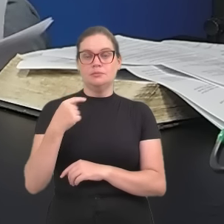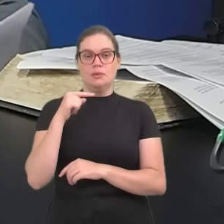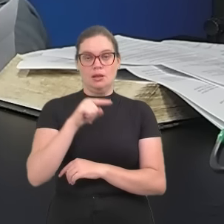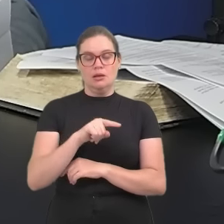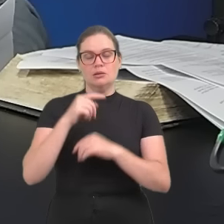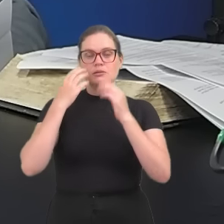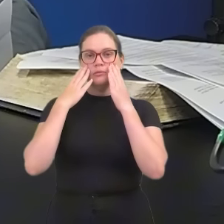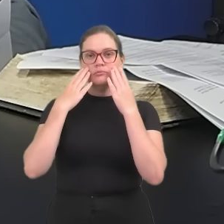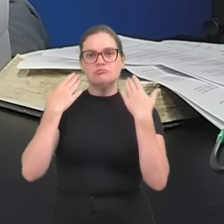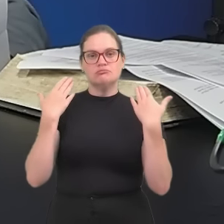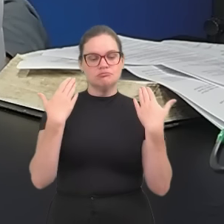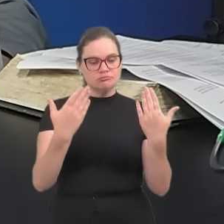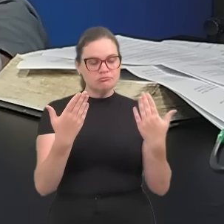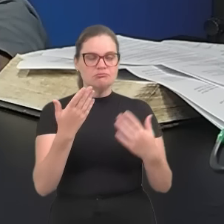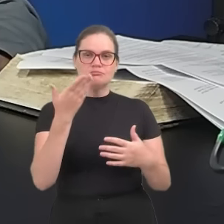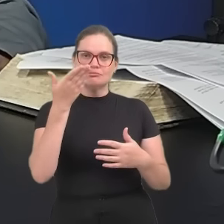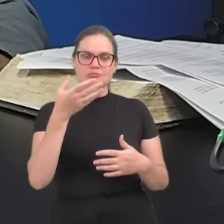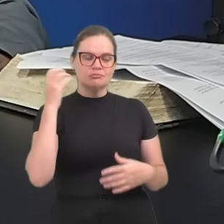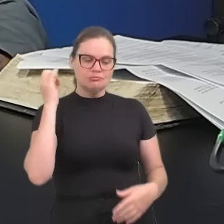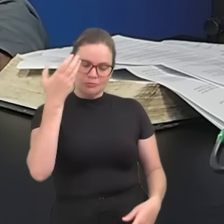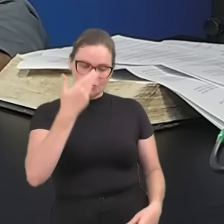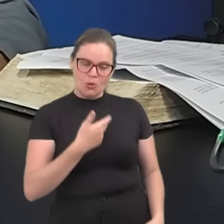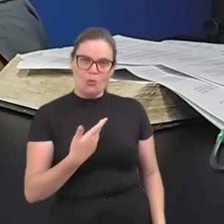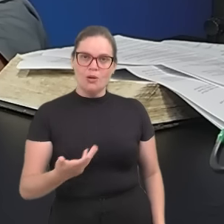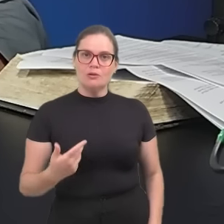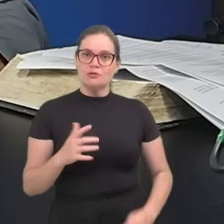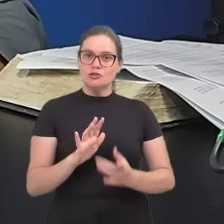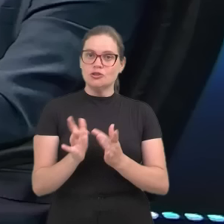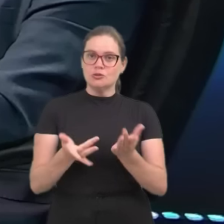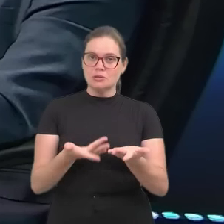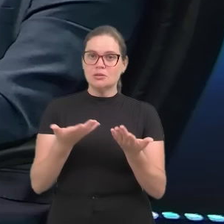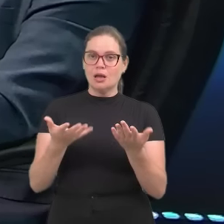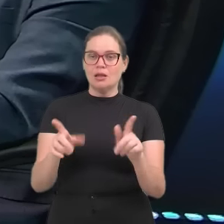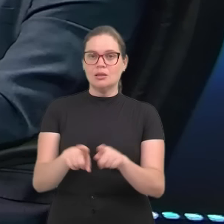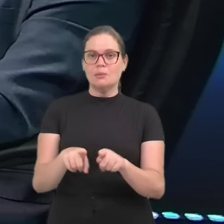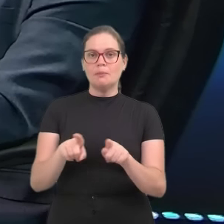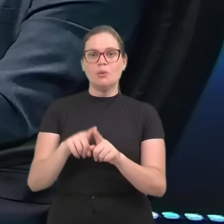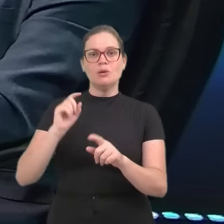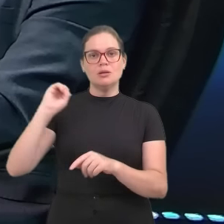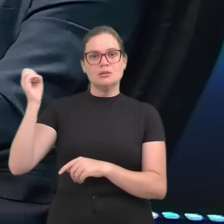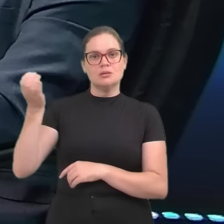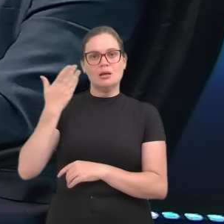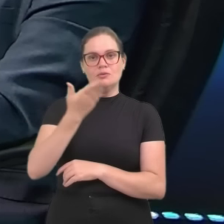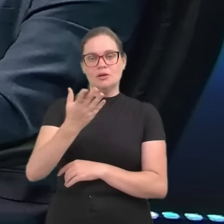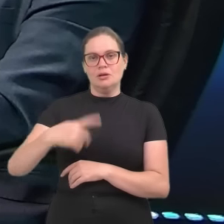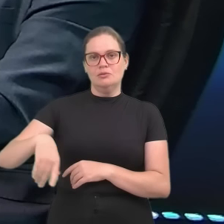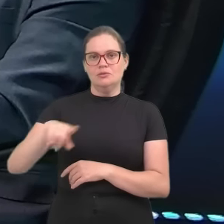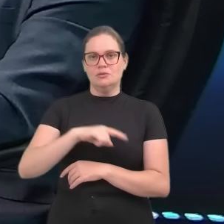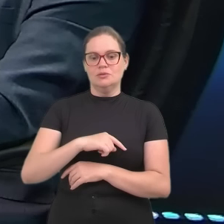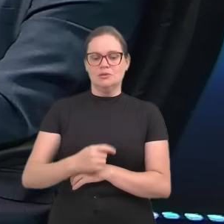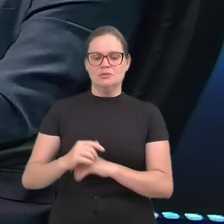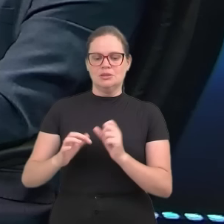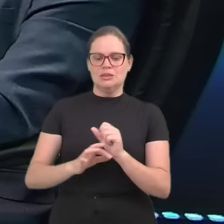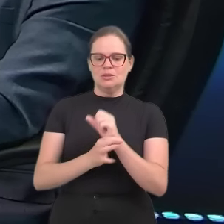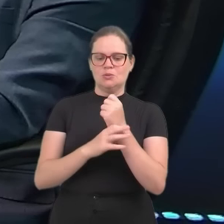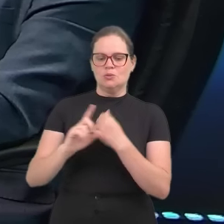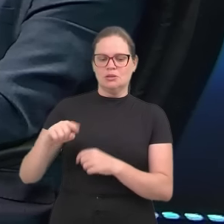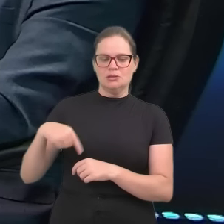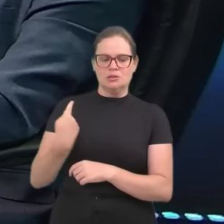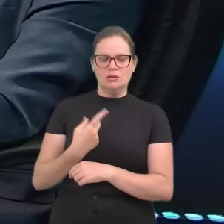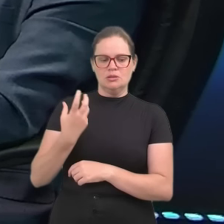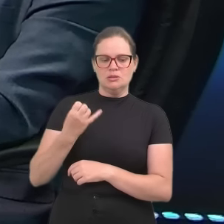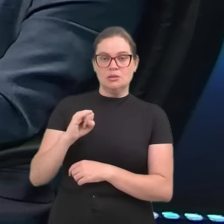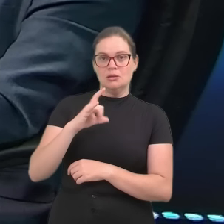se revelou ao homem. Jesus quer se revelar ao homem. Aí está a nossa segurança. Se há provas, se há pessoas que não